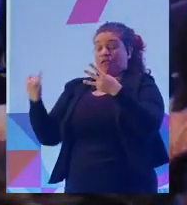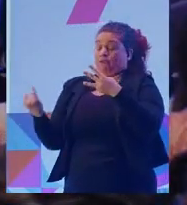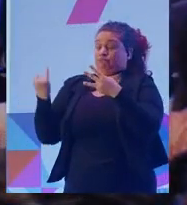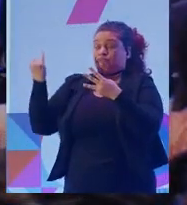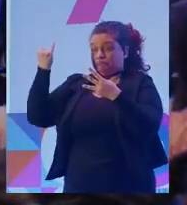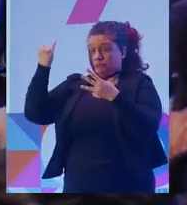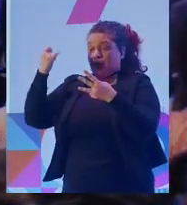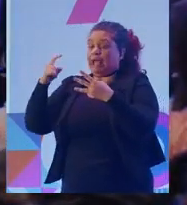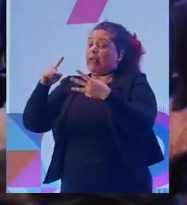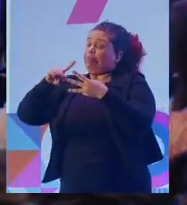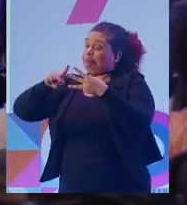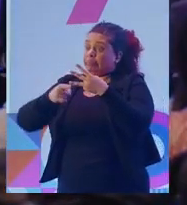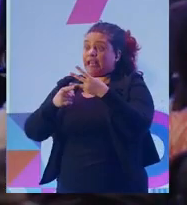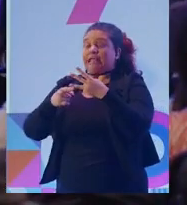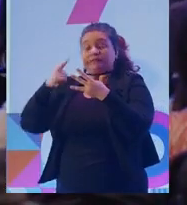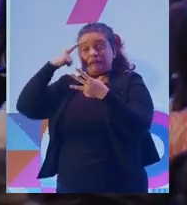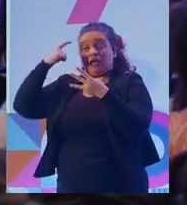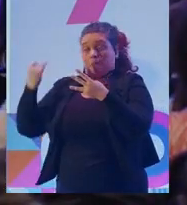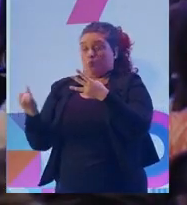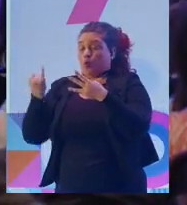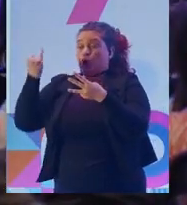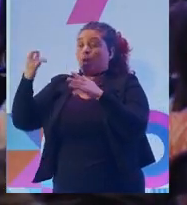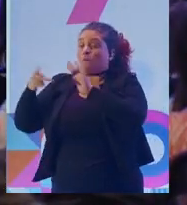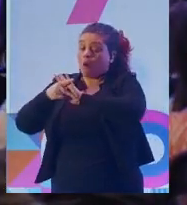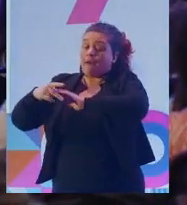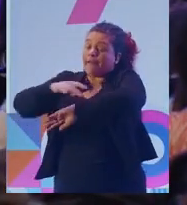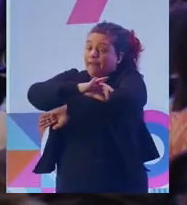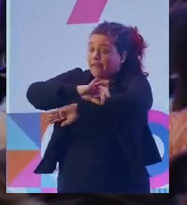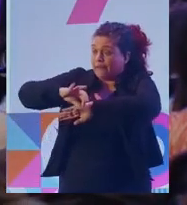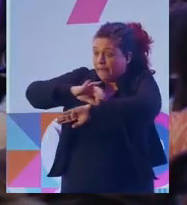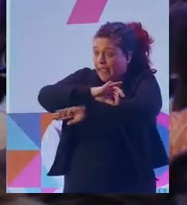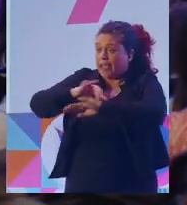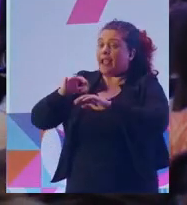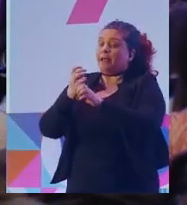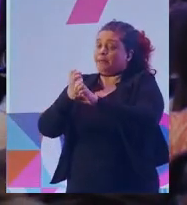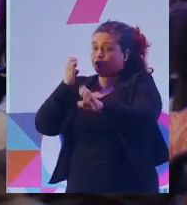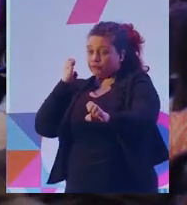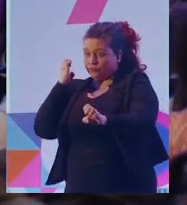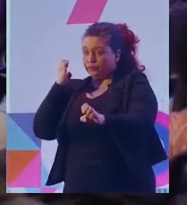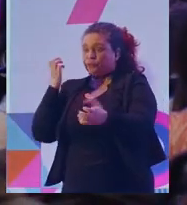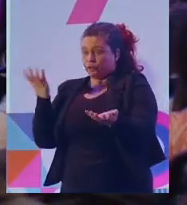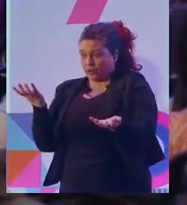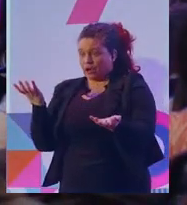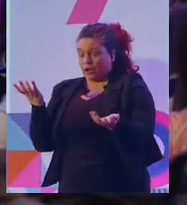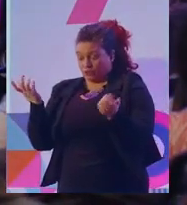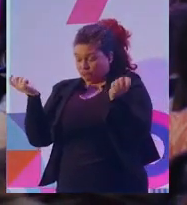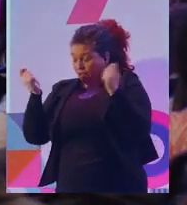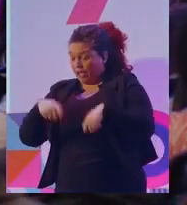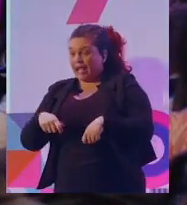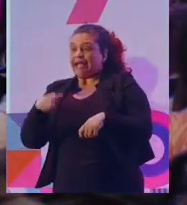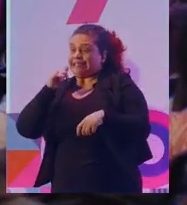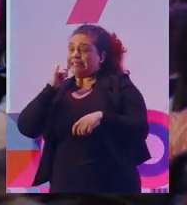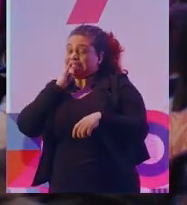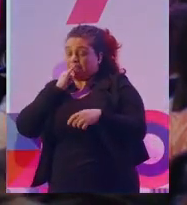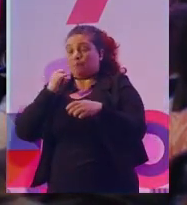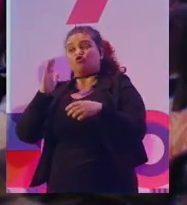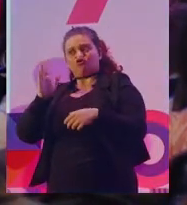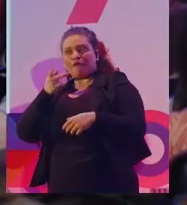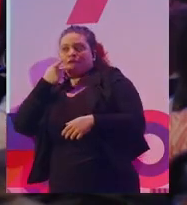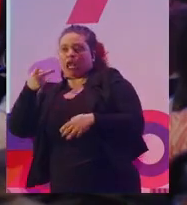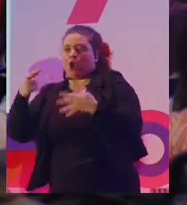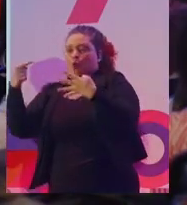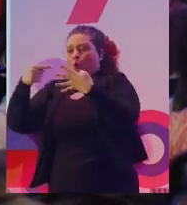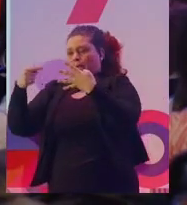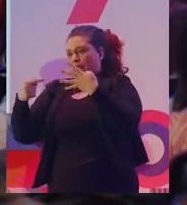que são importantes na questão da arquitetura empresarial. Primeiro, como nós falamos já, é a questão das competências.